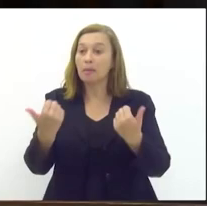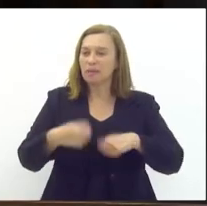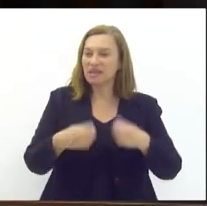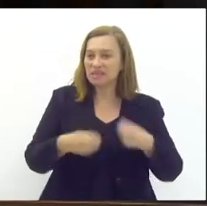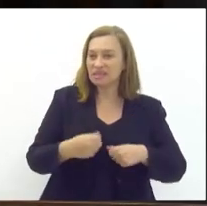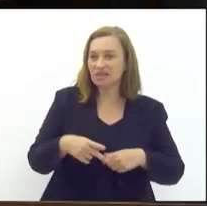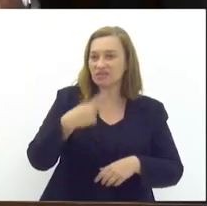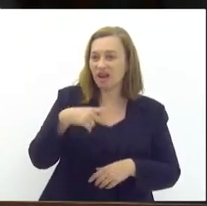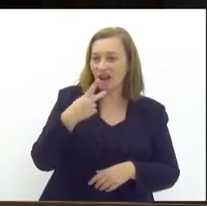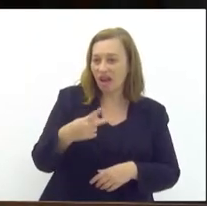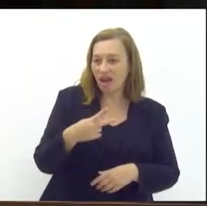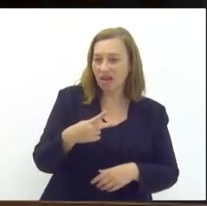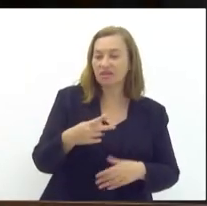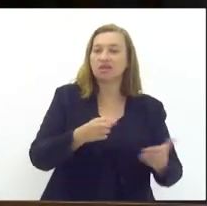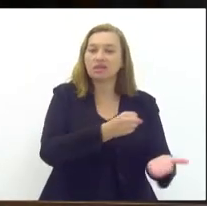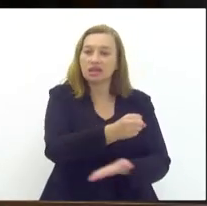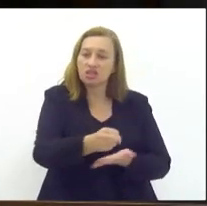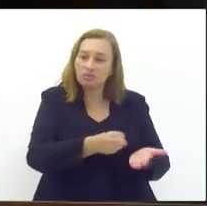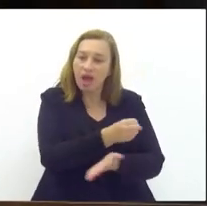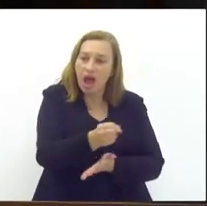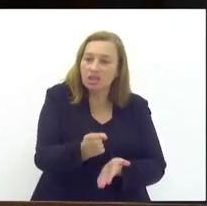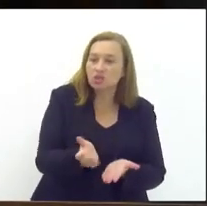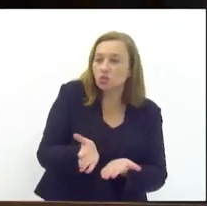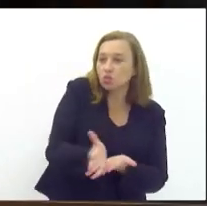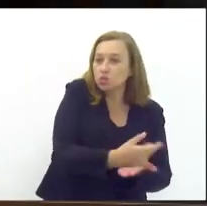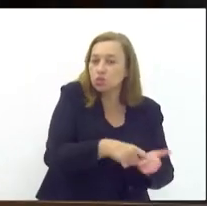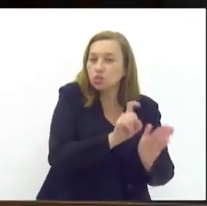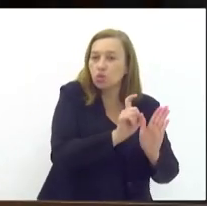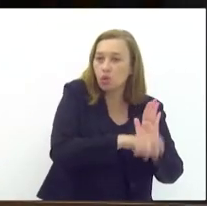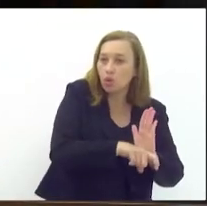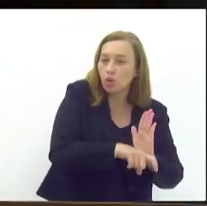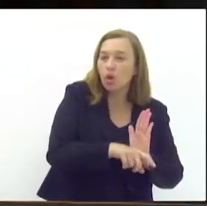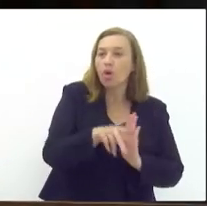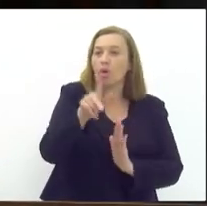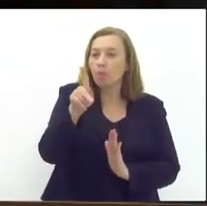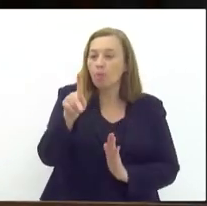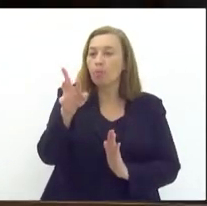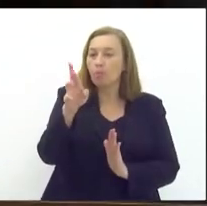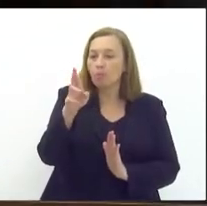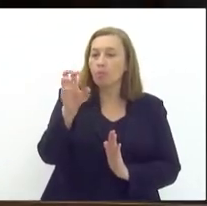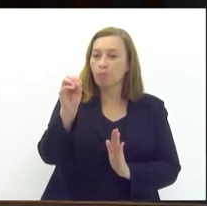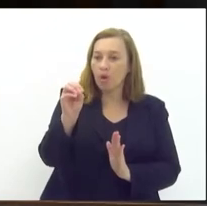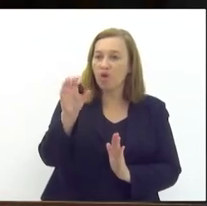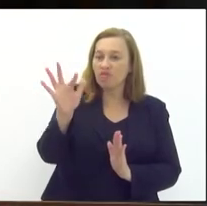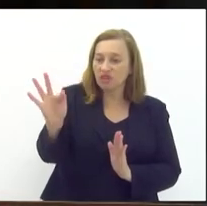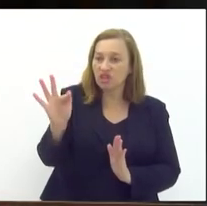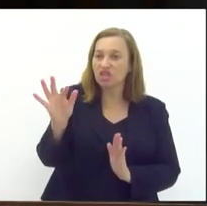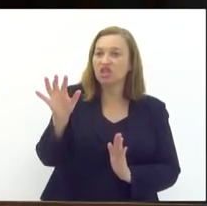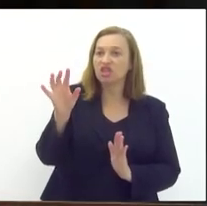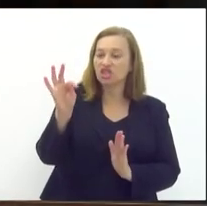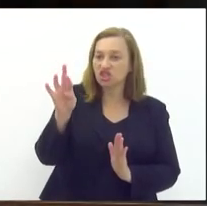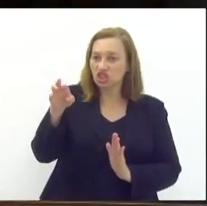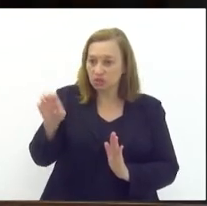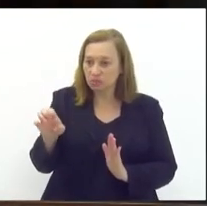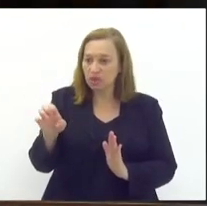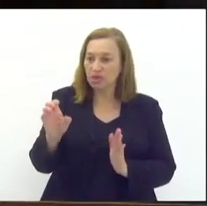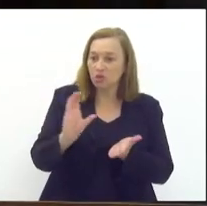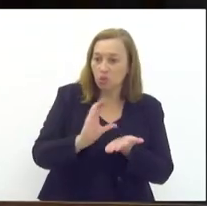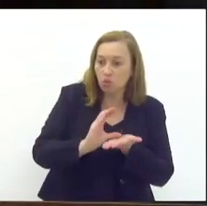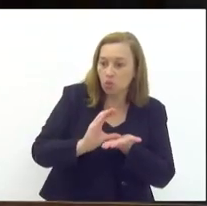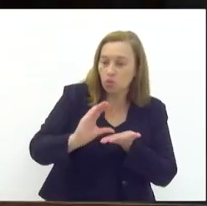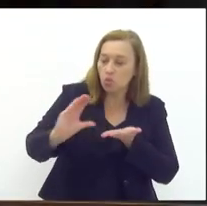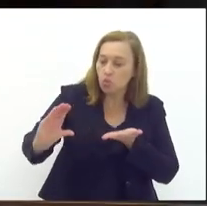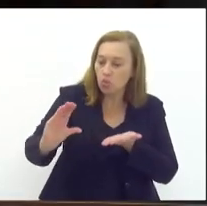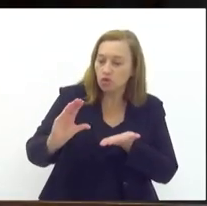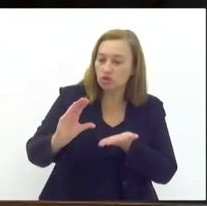bets né das erosões nas bases tributárias aquele Profit shift que é botar os lucros em paraísos fiscais isso tudo deveria ter sido